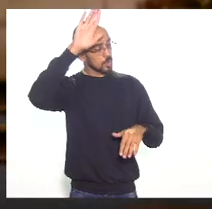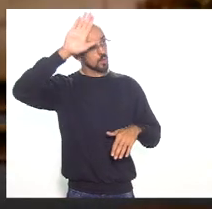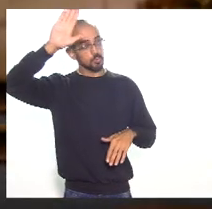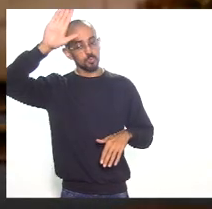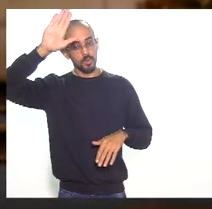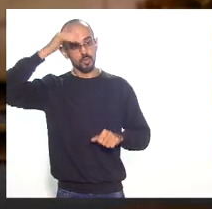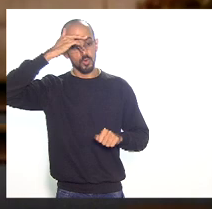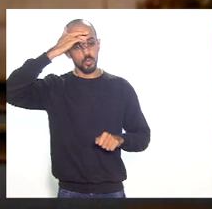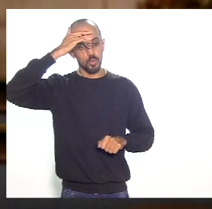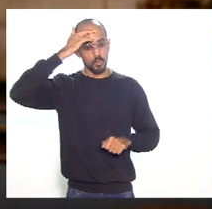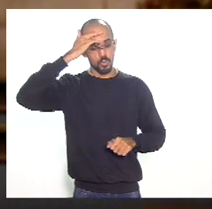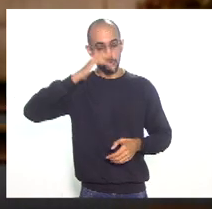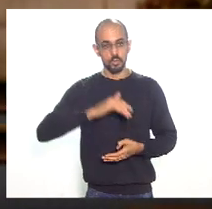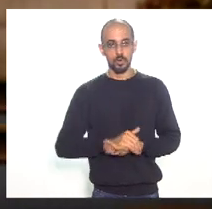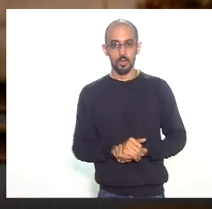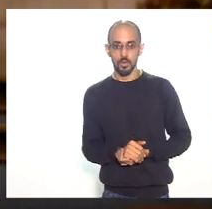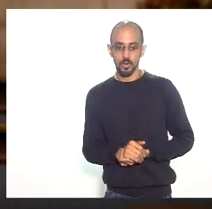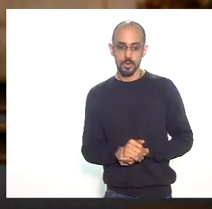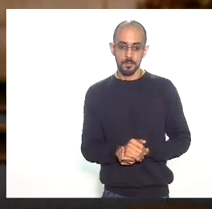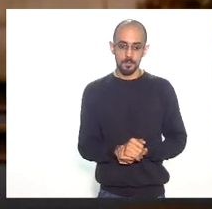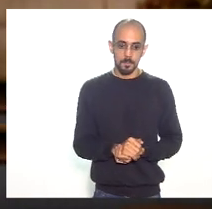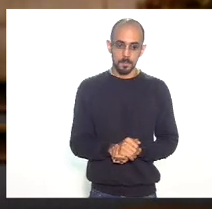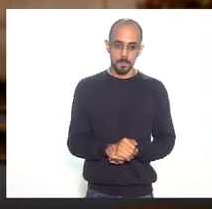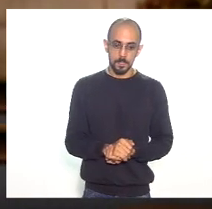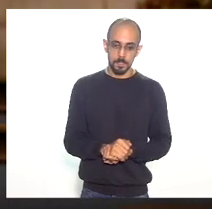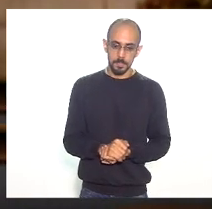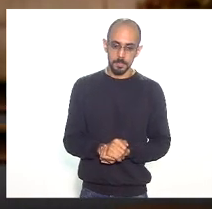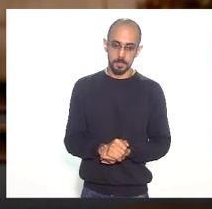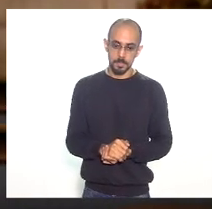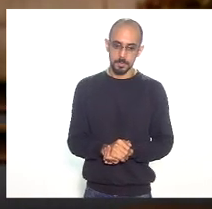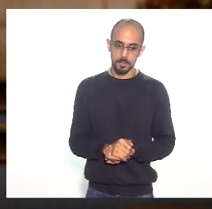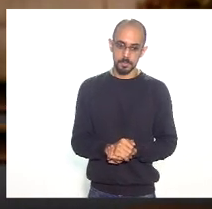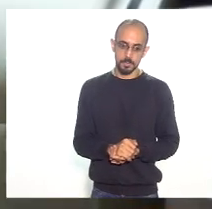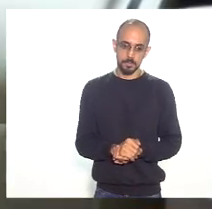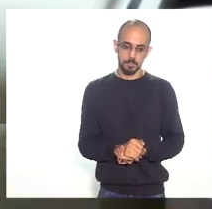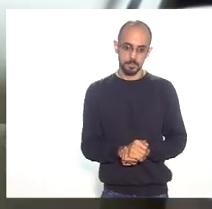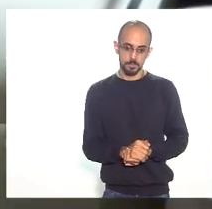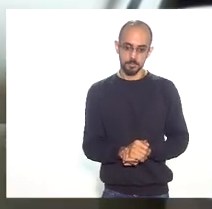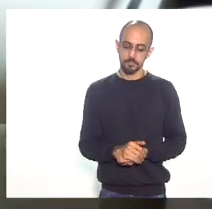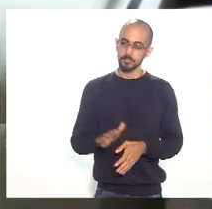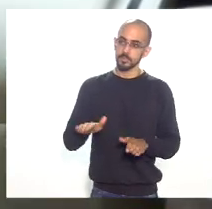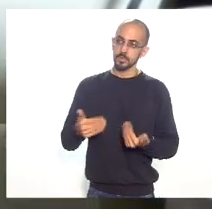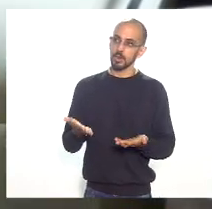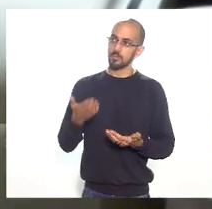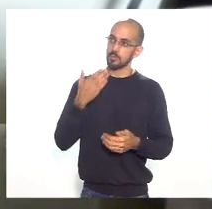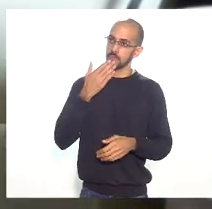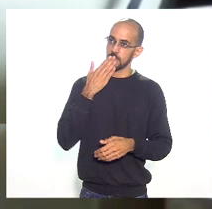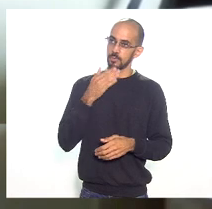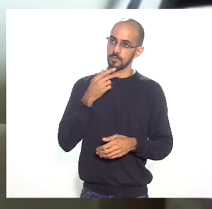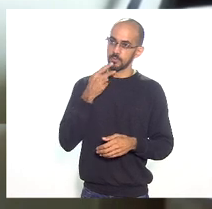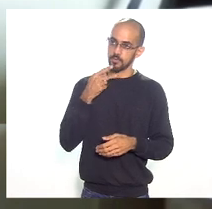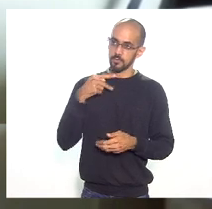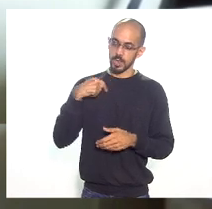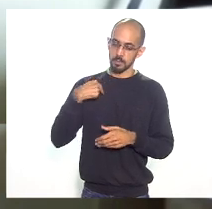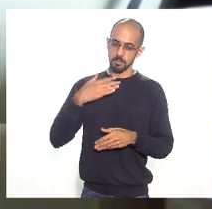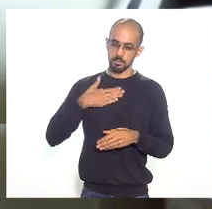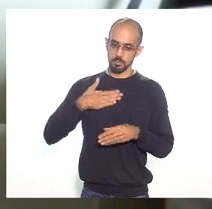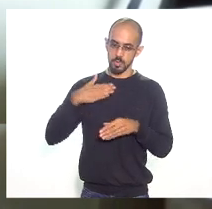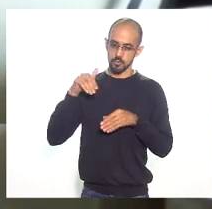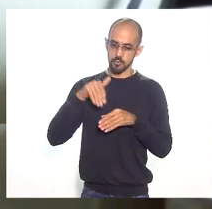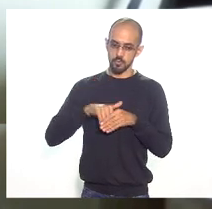deputado Luiz, vou assinalar aqui, deputado Márcio Pacheco, o meu voto